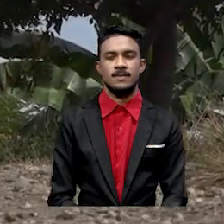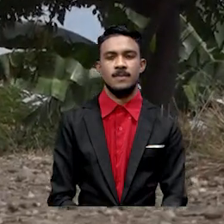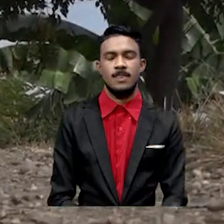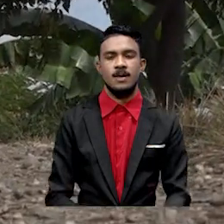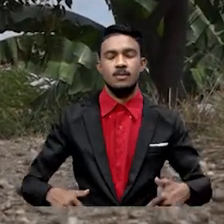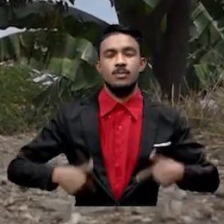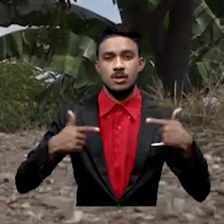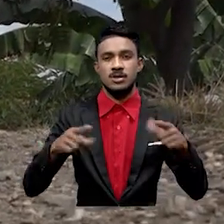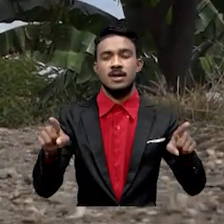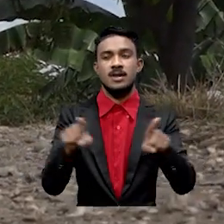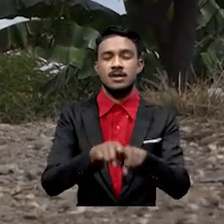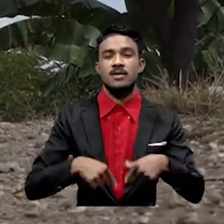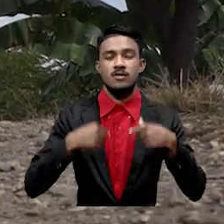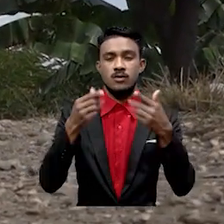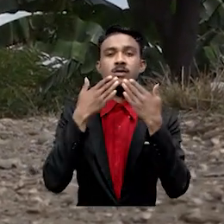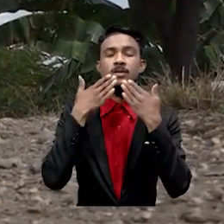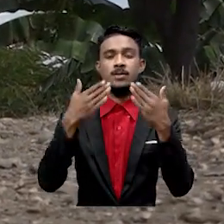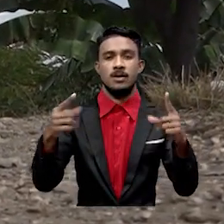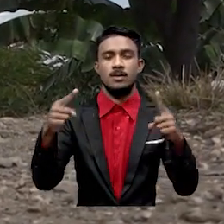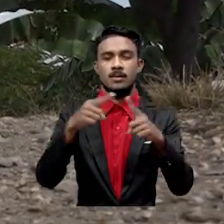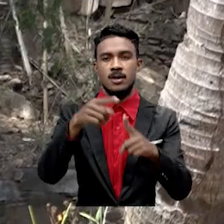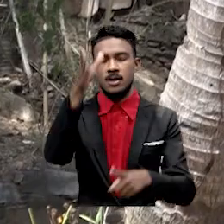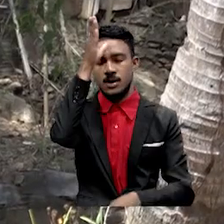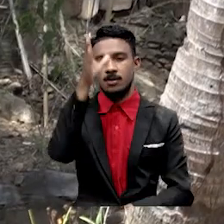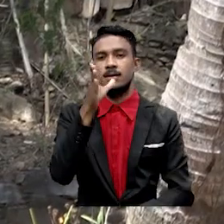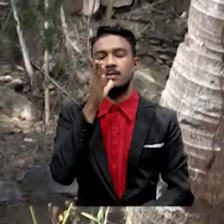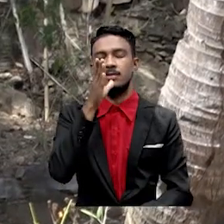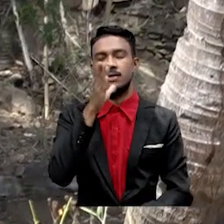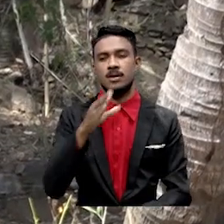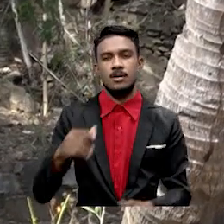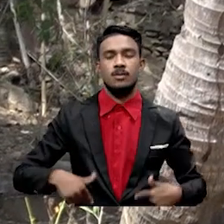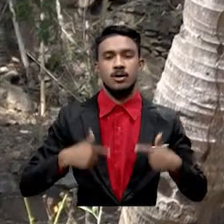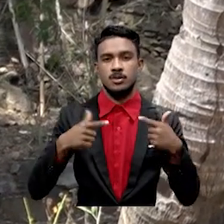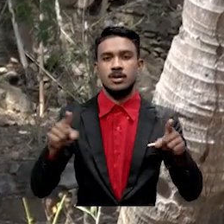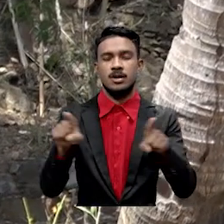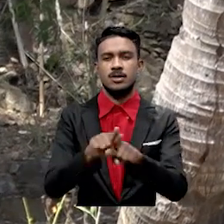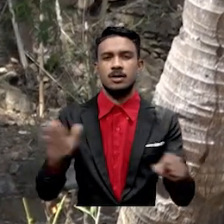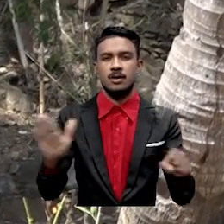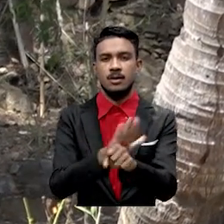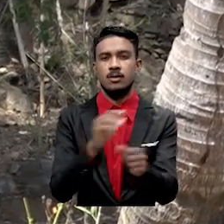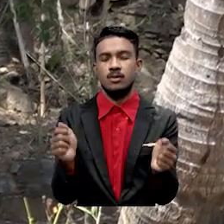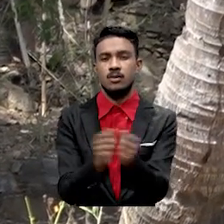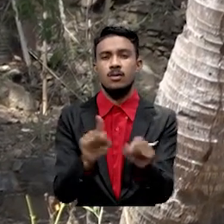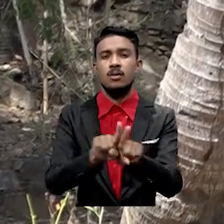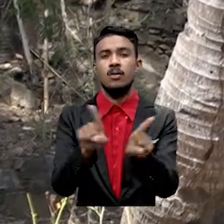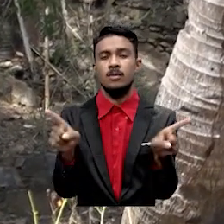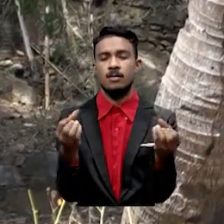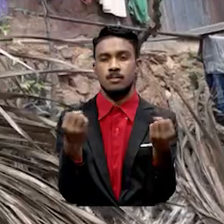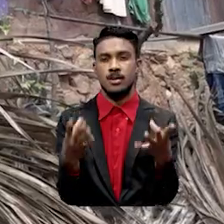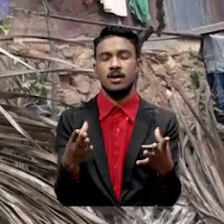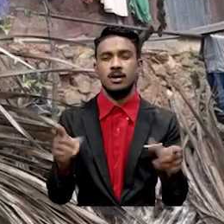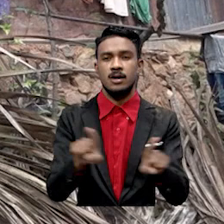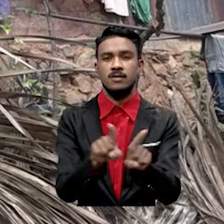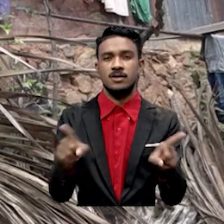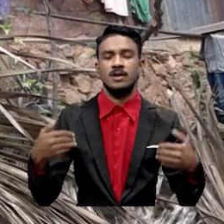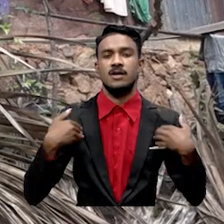Moris nudar grasa no premio ida baitani inang no aman. Moris mos na konoho diferense oi-oi. Diferense ia